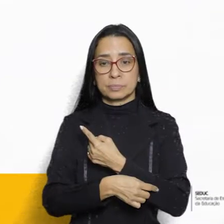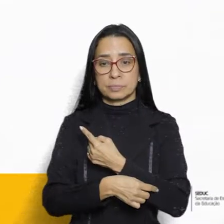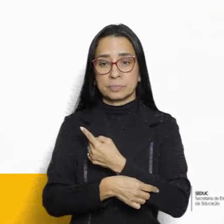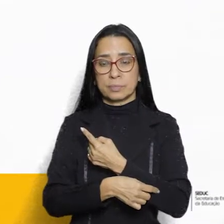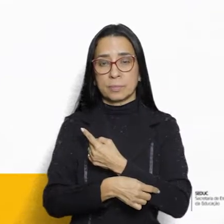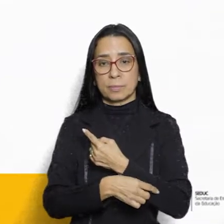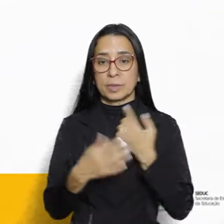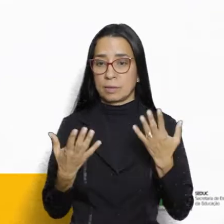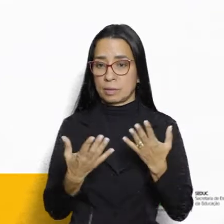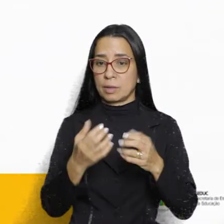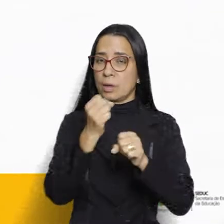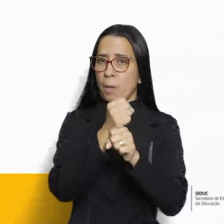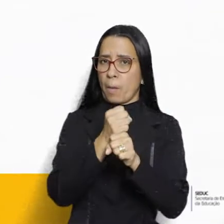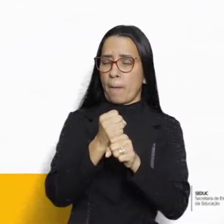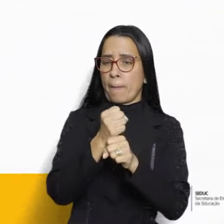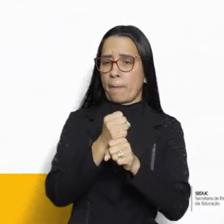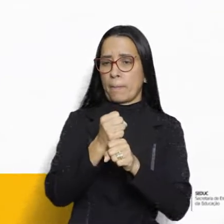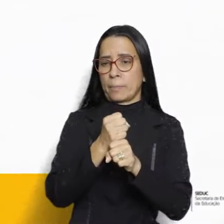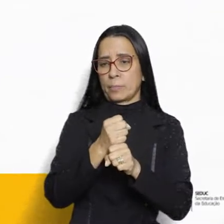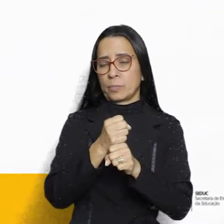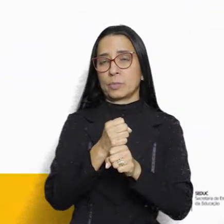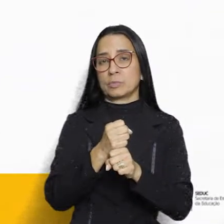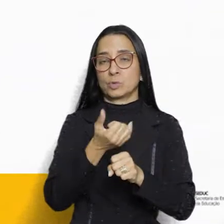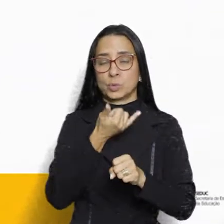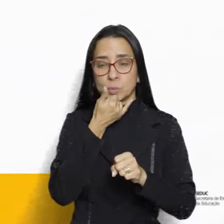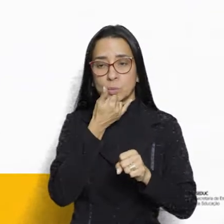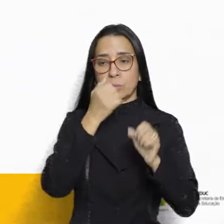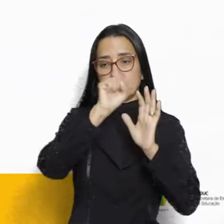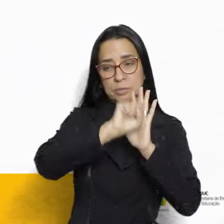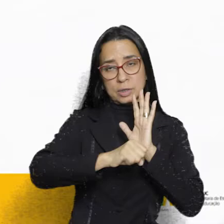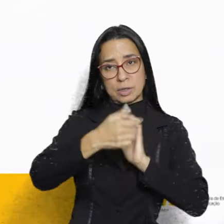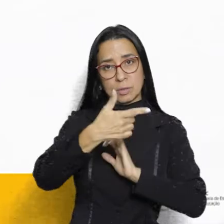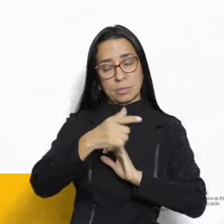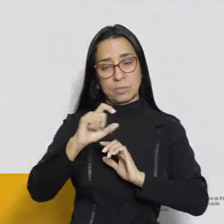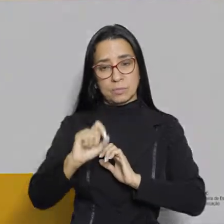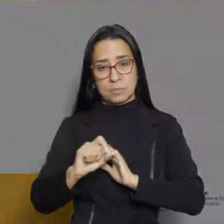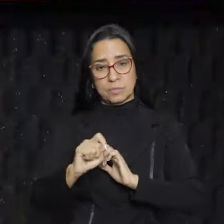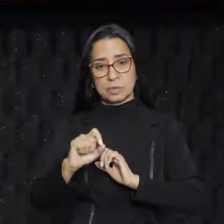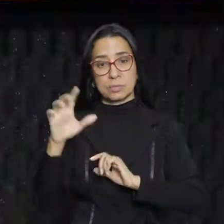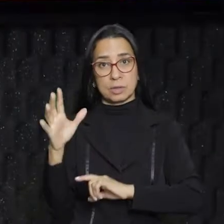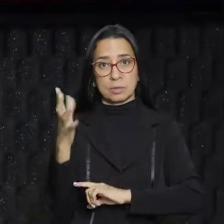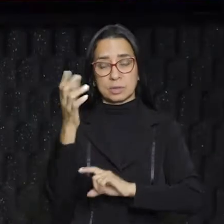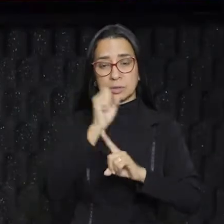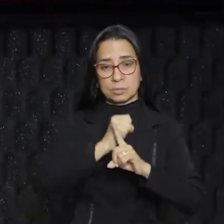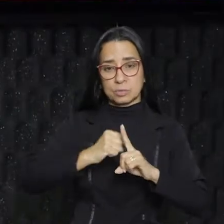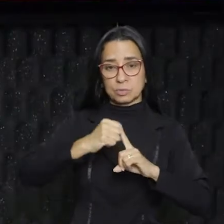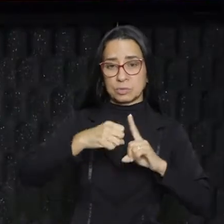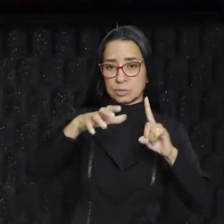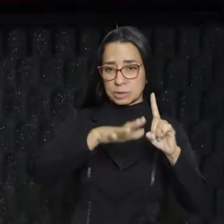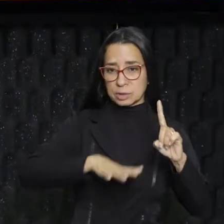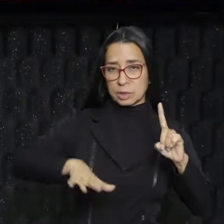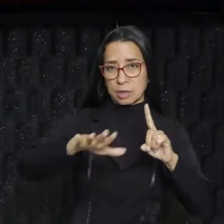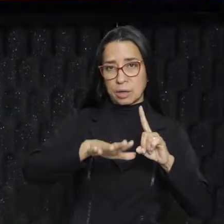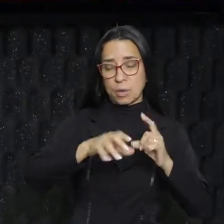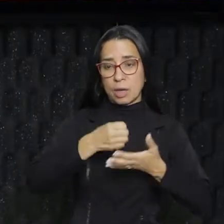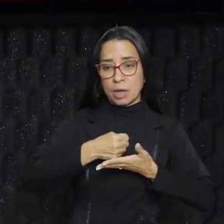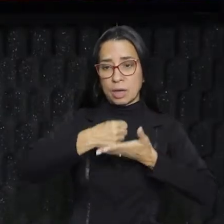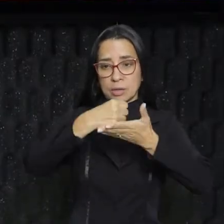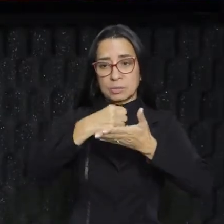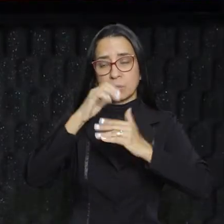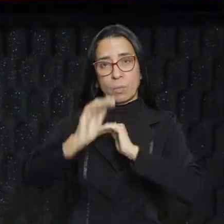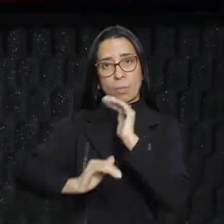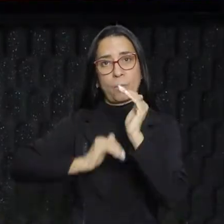do século XX, o fenômeno social descrito contribuiu para o processo europeu de